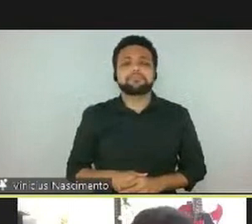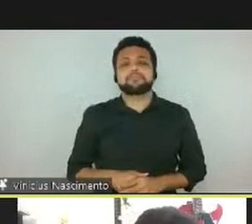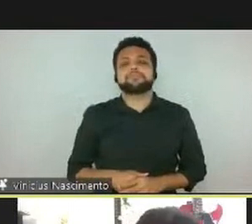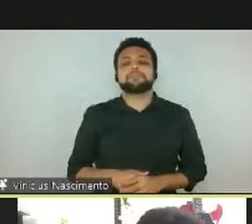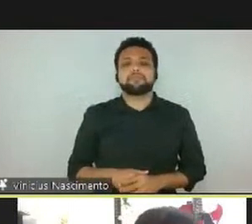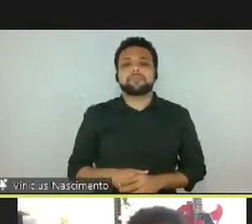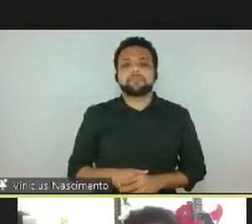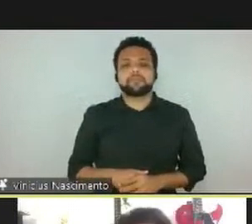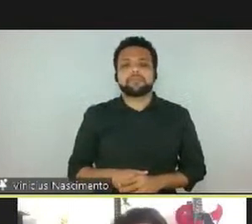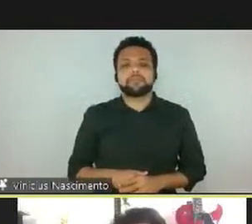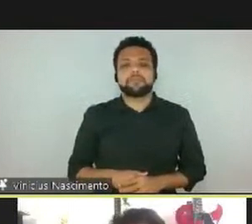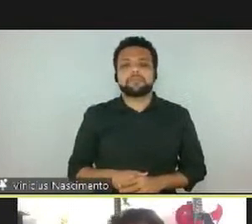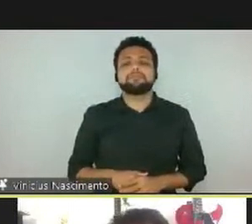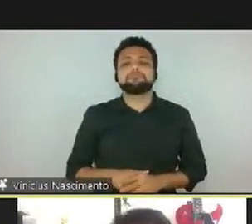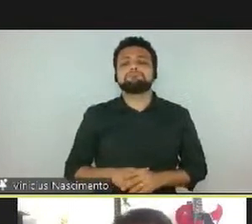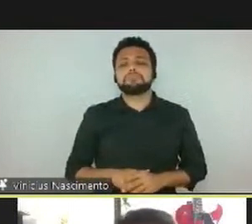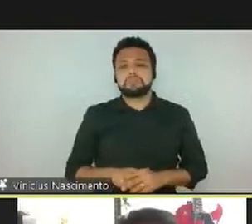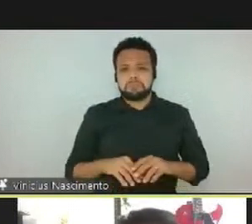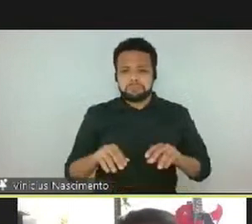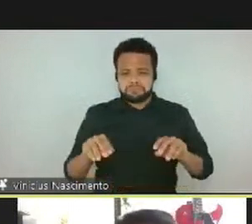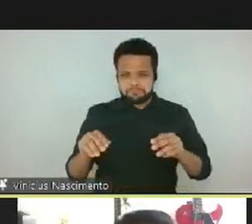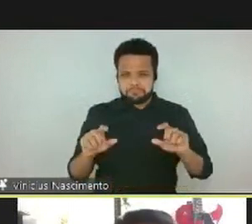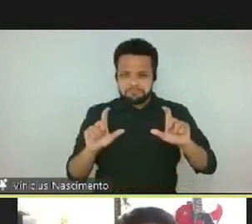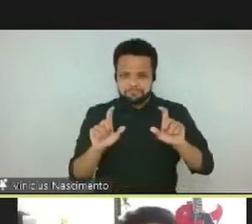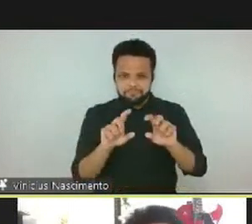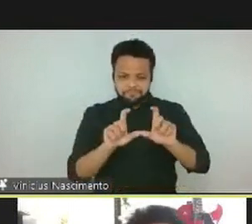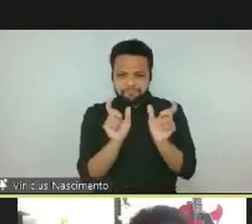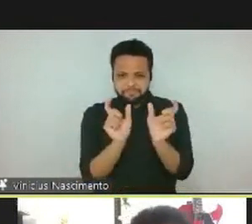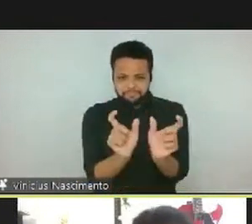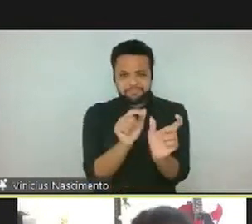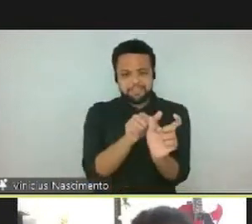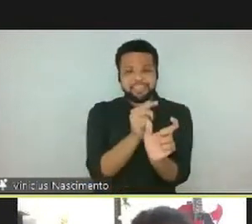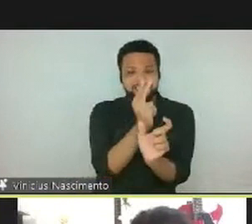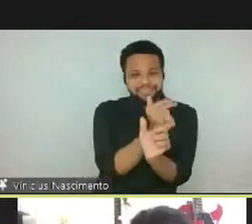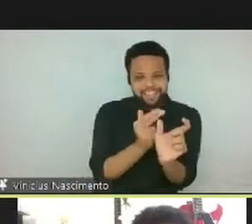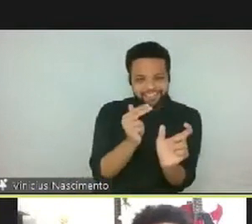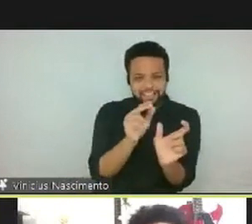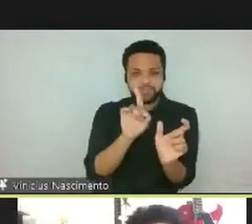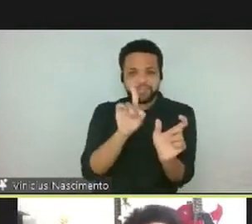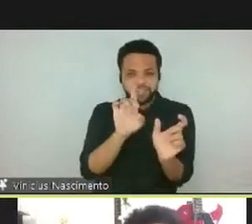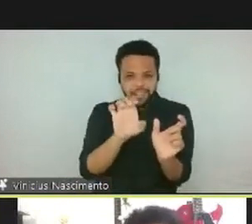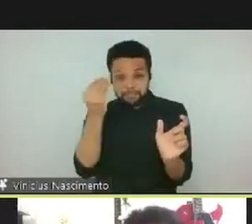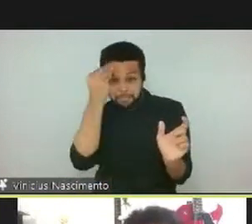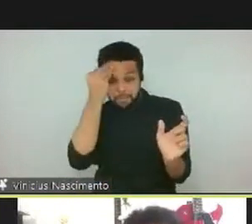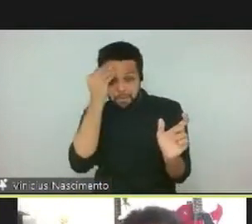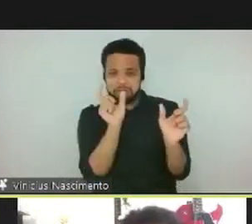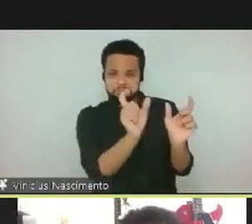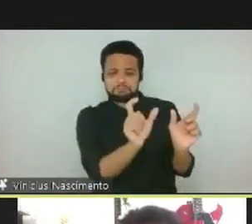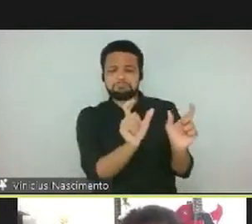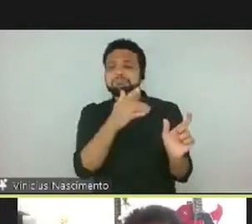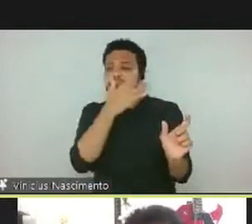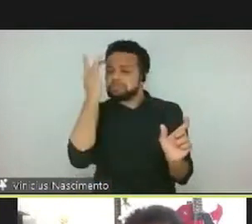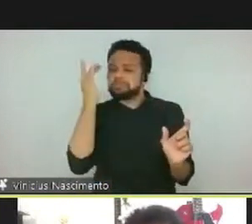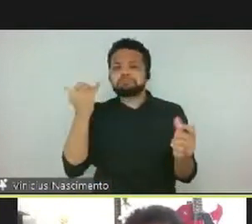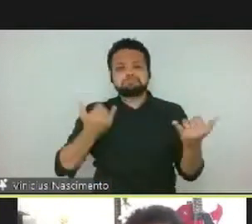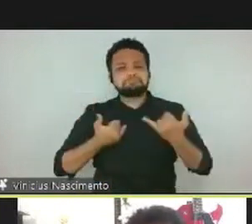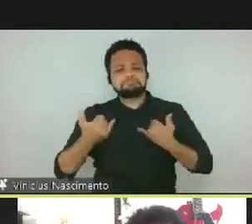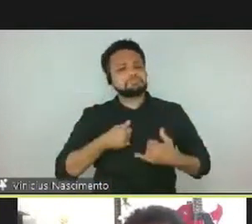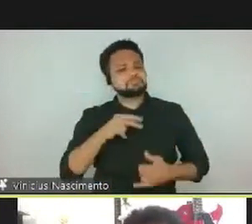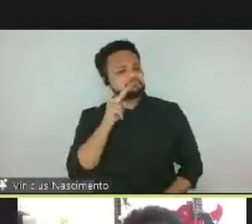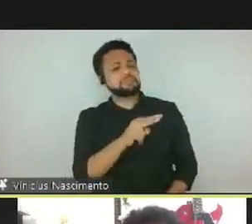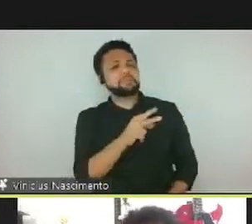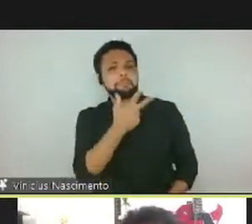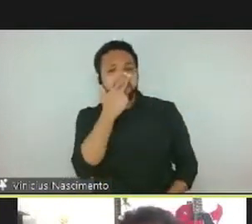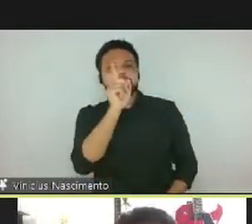isso aqui é um desenho de memória, né? Isso foi feito sem olhar para nada. Nossa, que incrível, né?